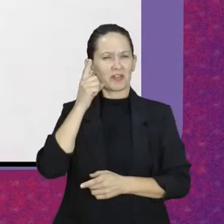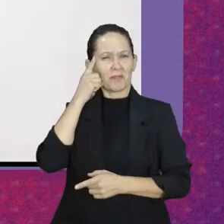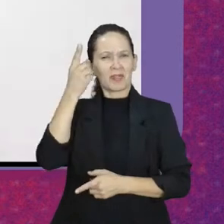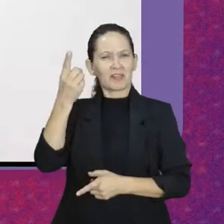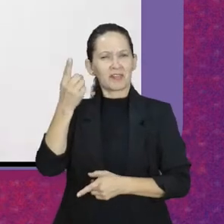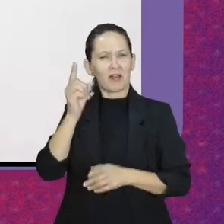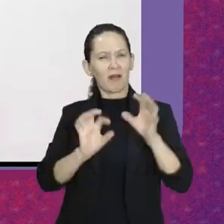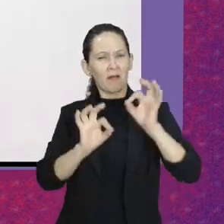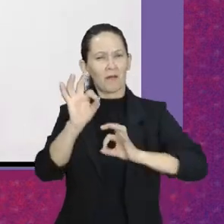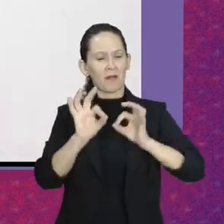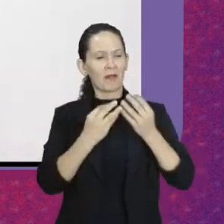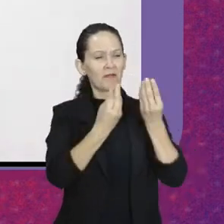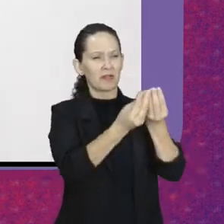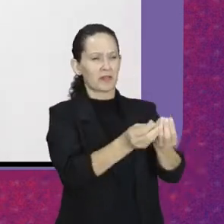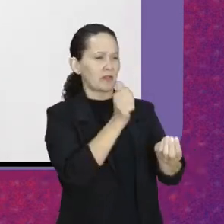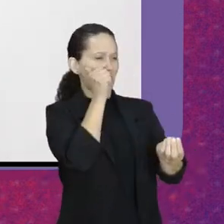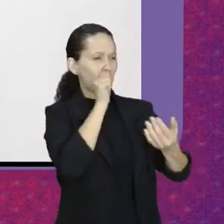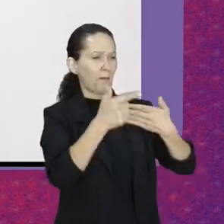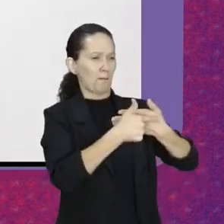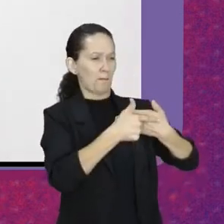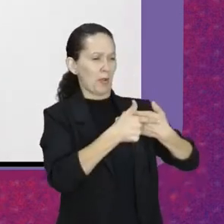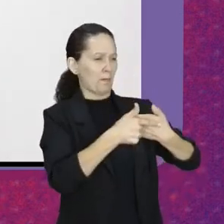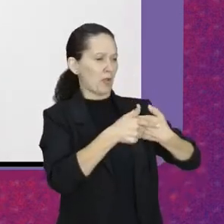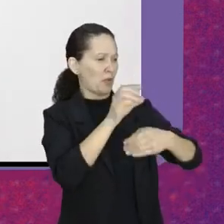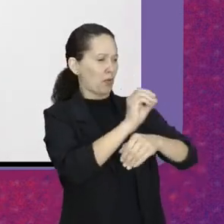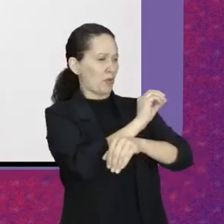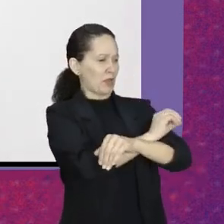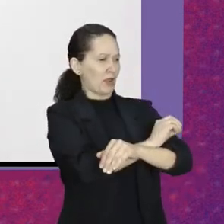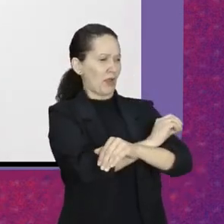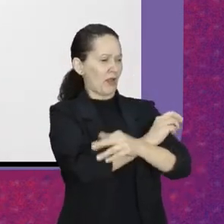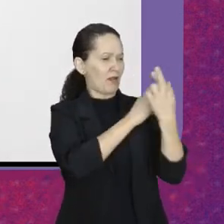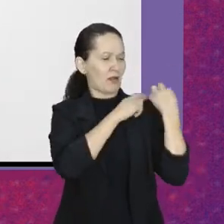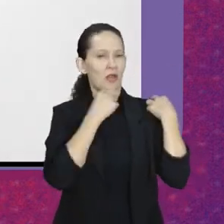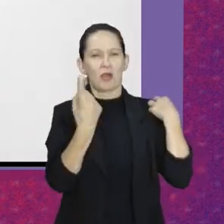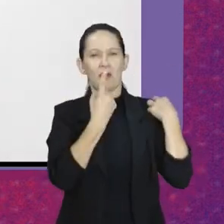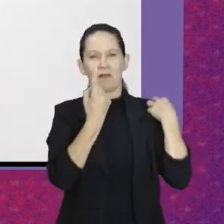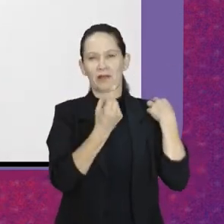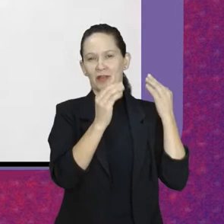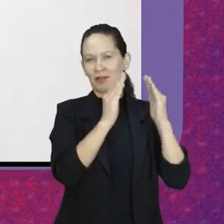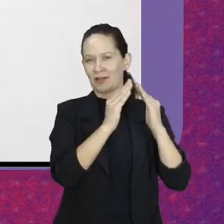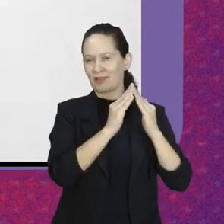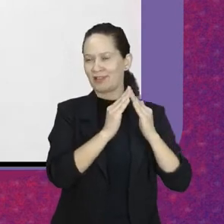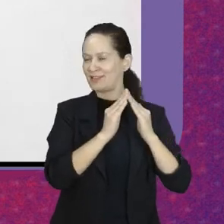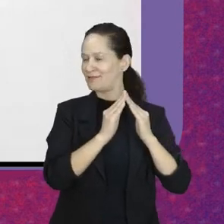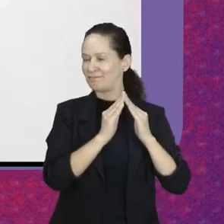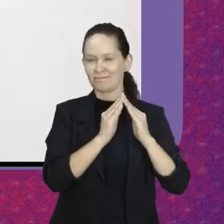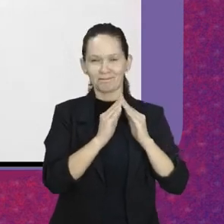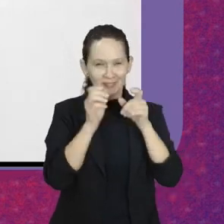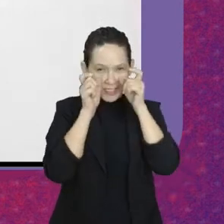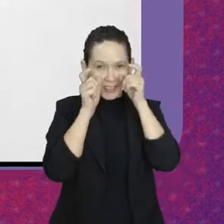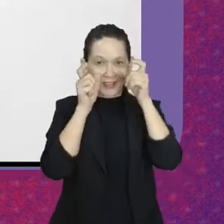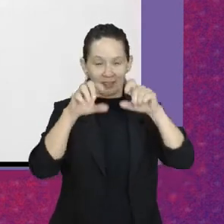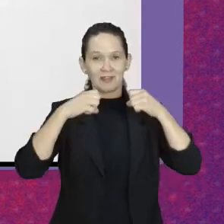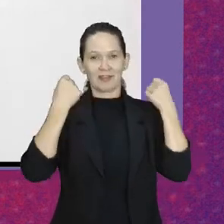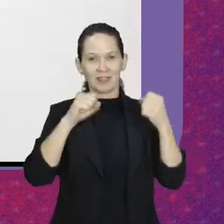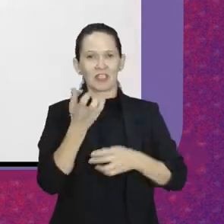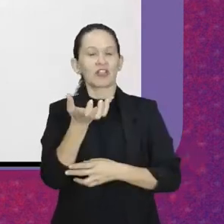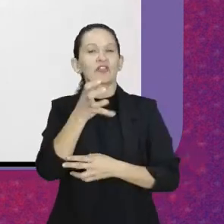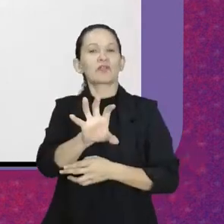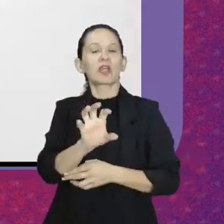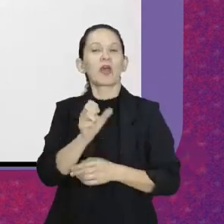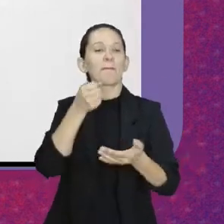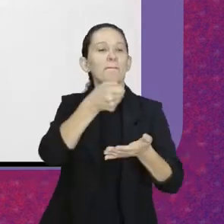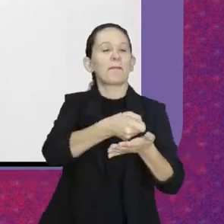cristalizar a mulher no papel de dona de casa, né. Então, a gente tem que estar muito atenta para isso, né? A gente não quer que